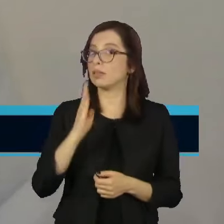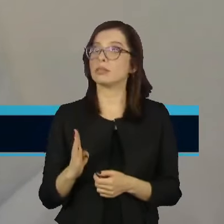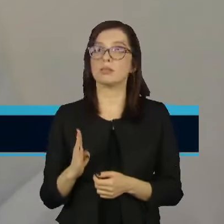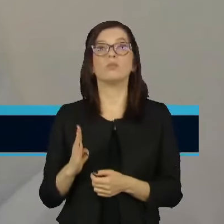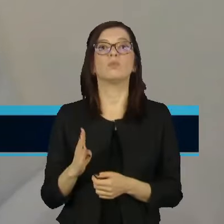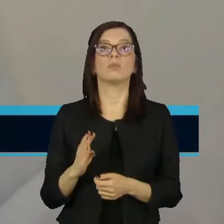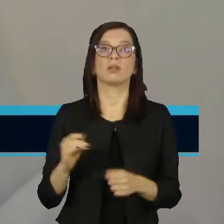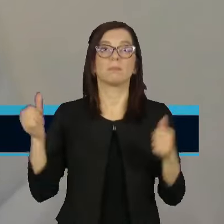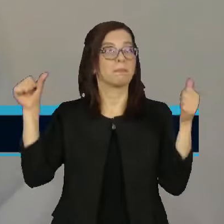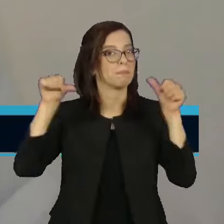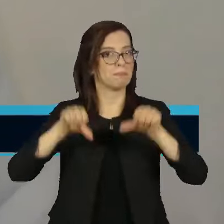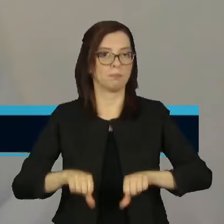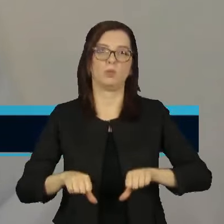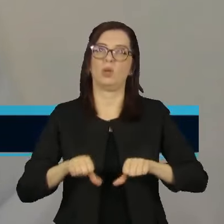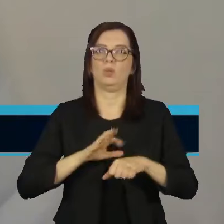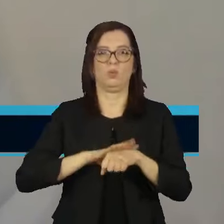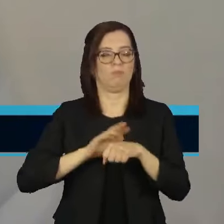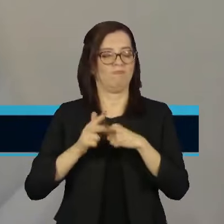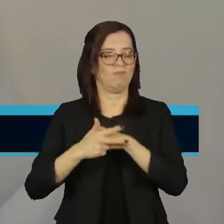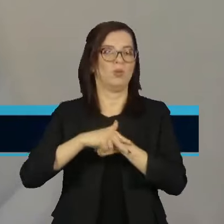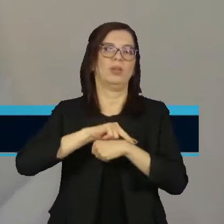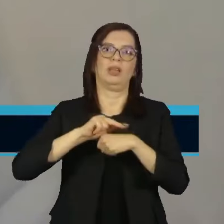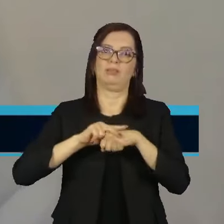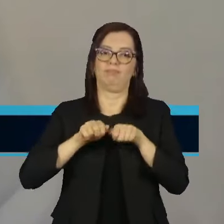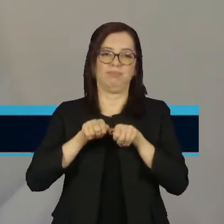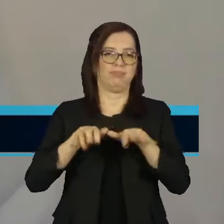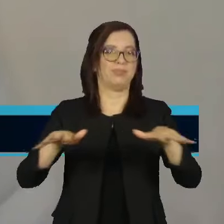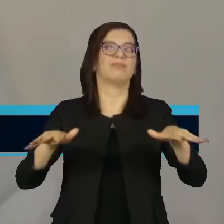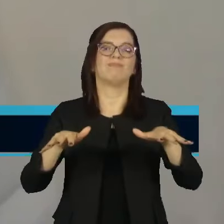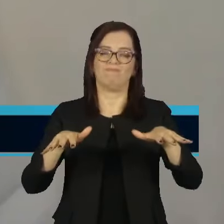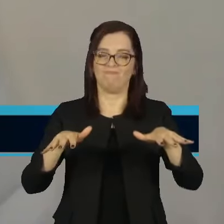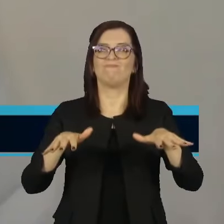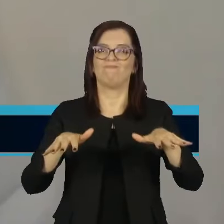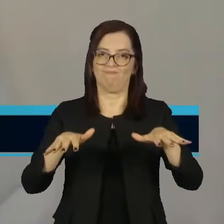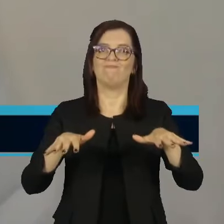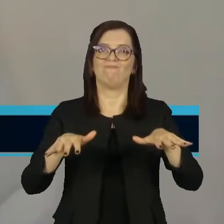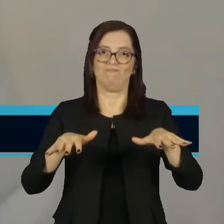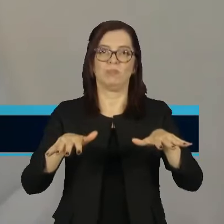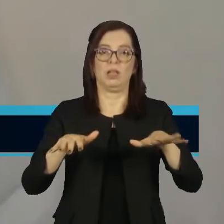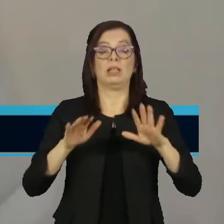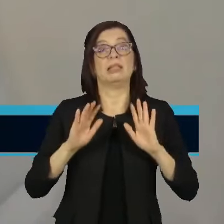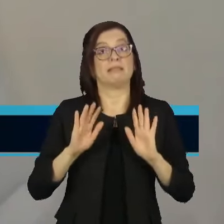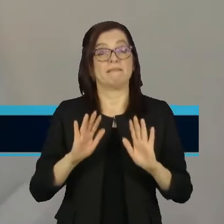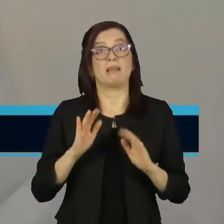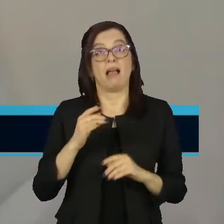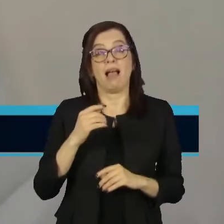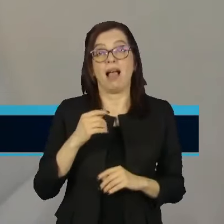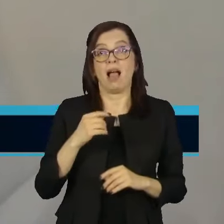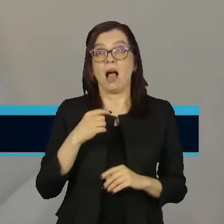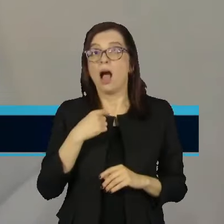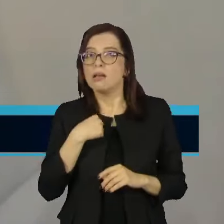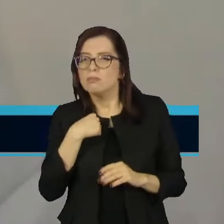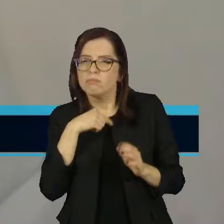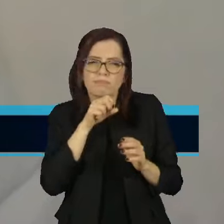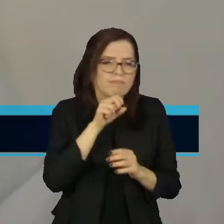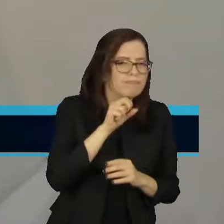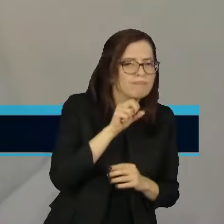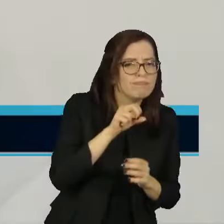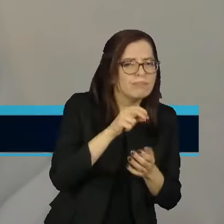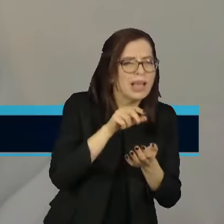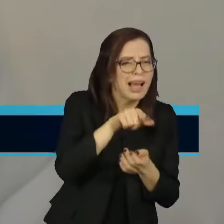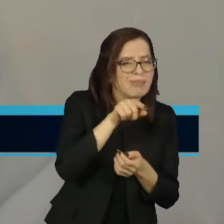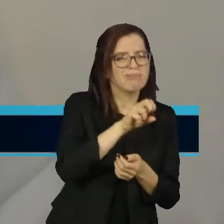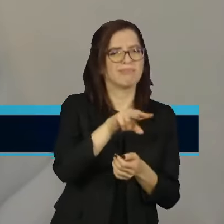de toda a série histórica em relação à epidemia da dengue, desde que o vírus começou a circular aqui na década de